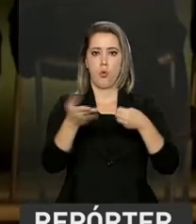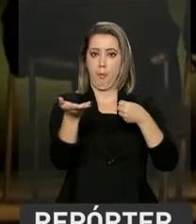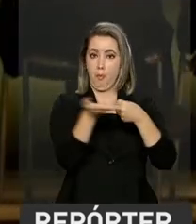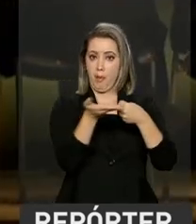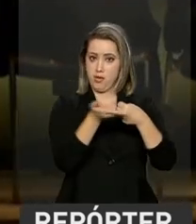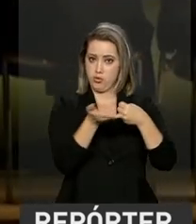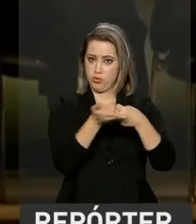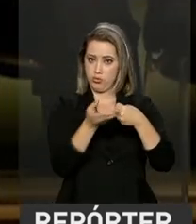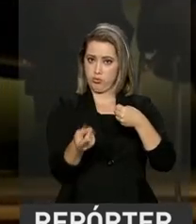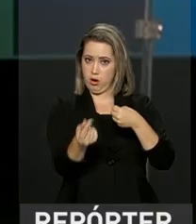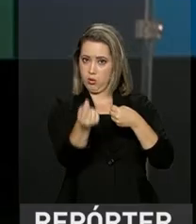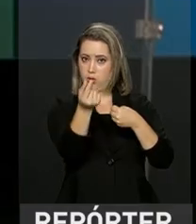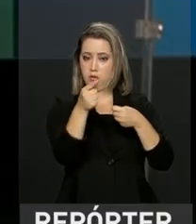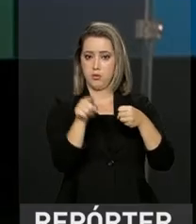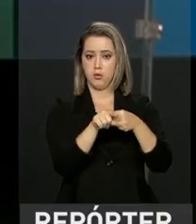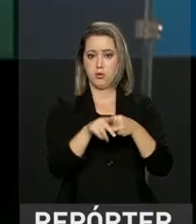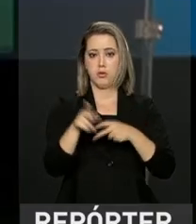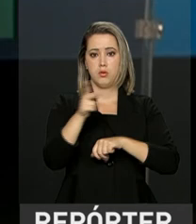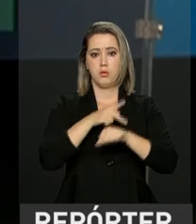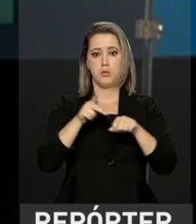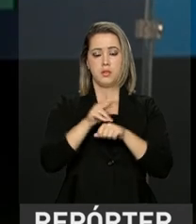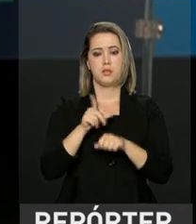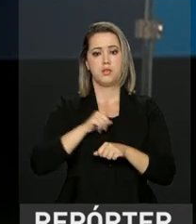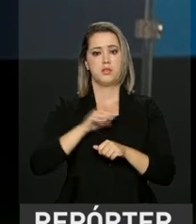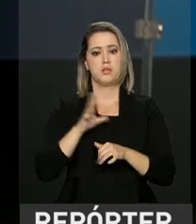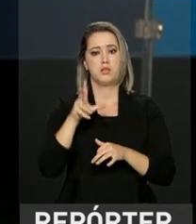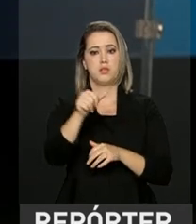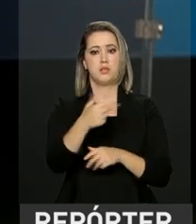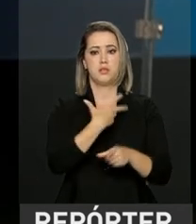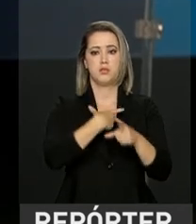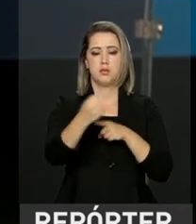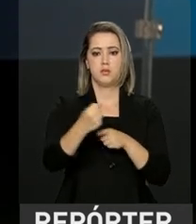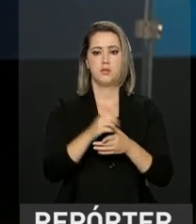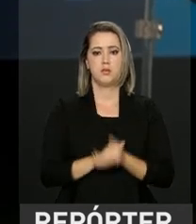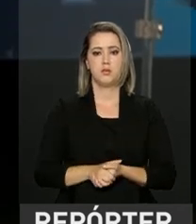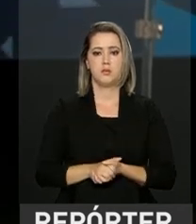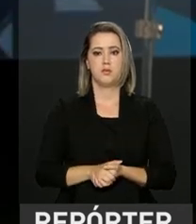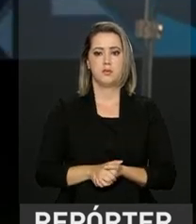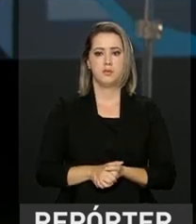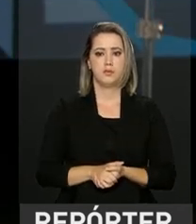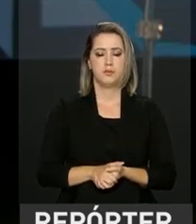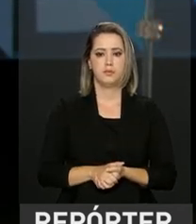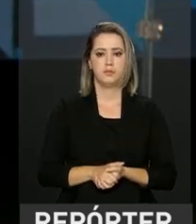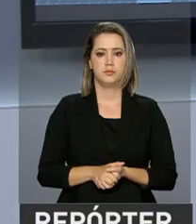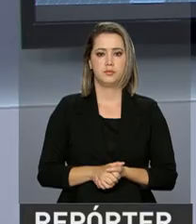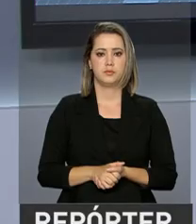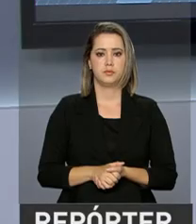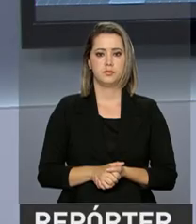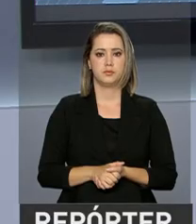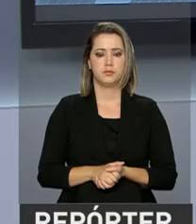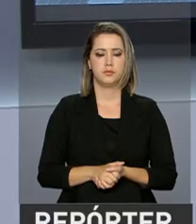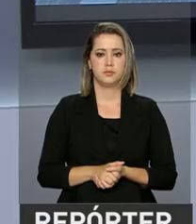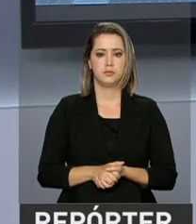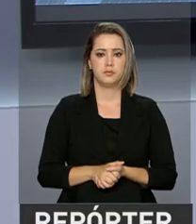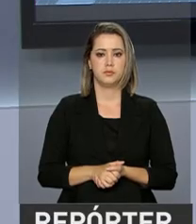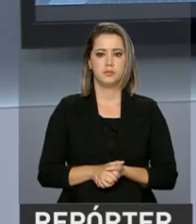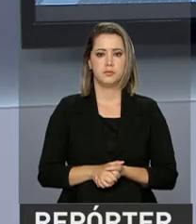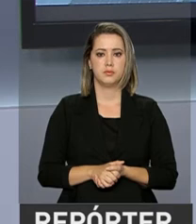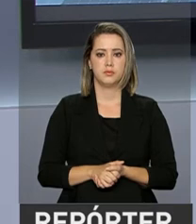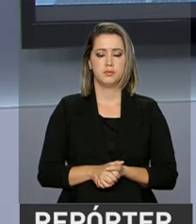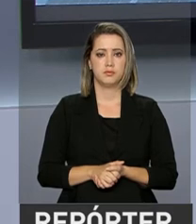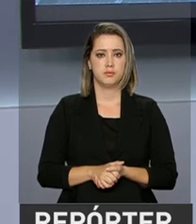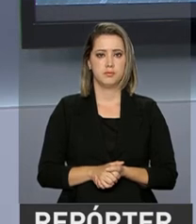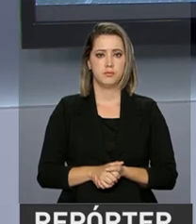um país que tem tudo para o fato nem isso não tem dúvidas o